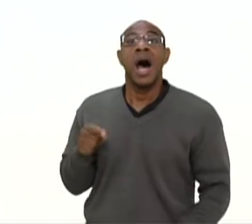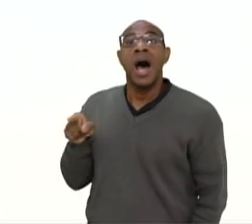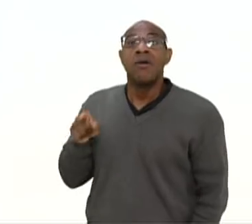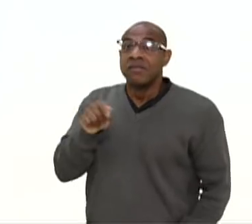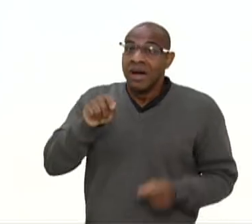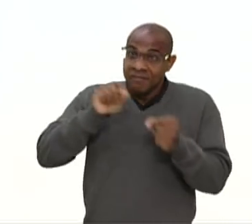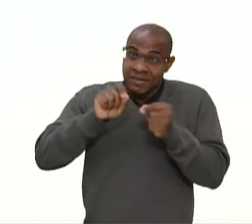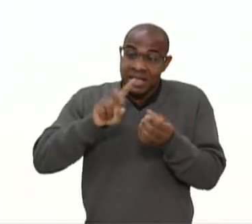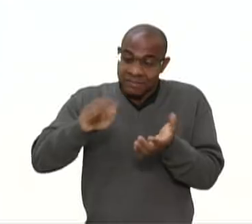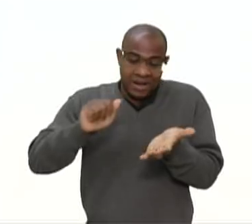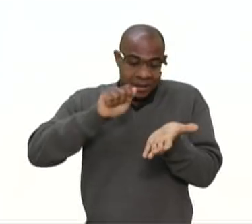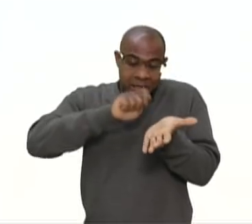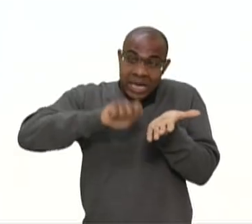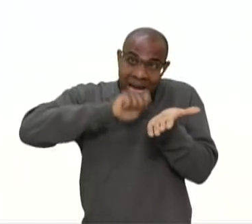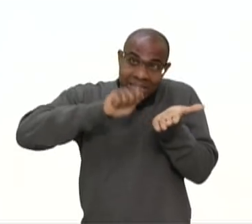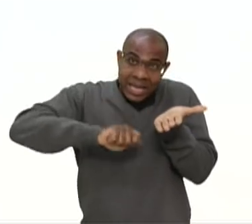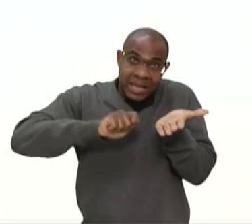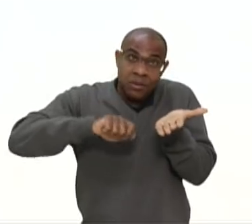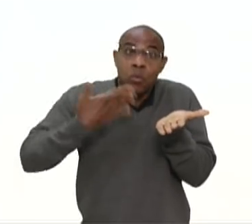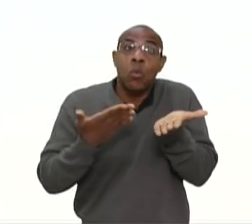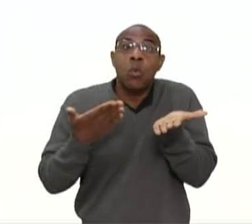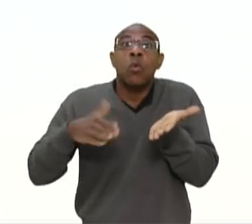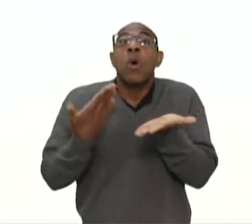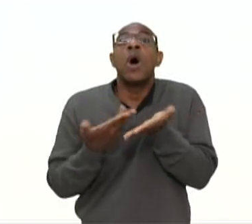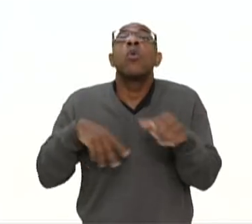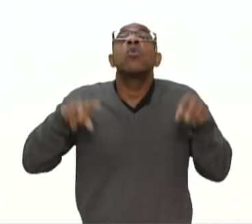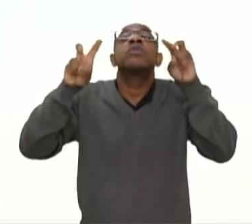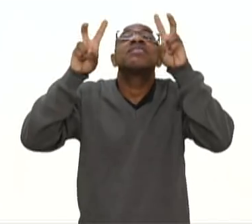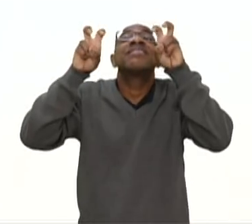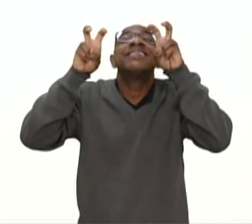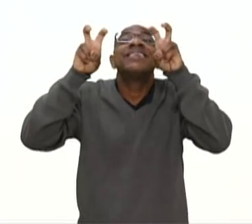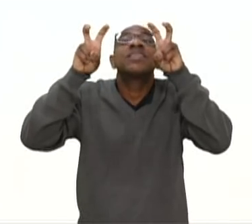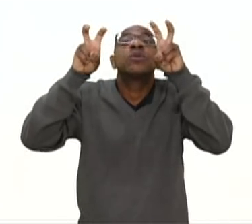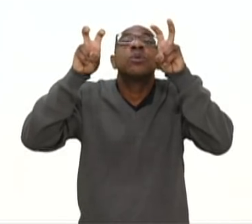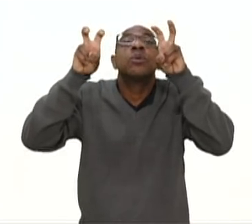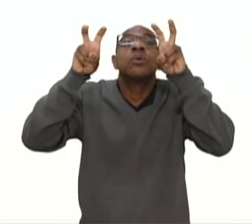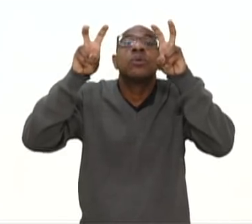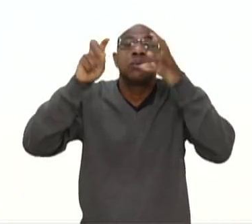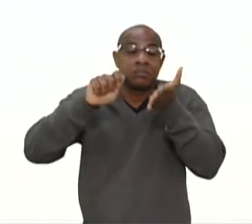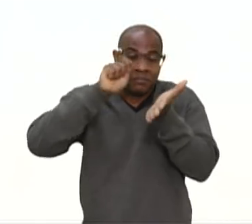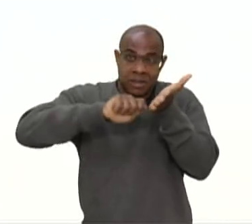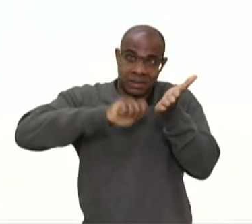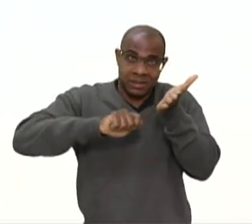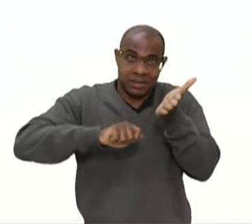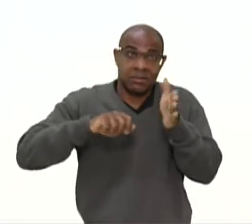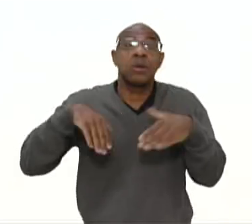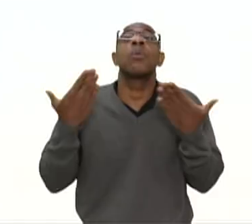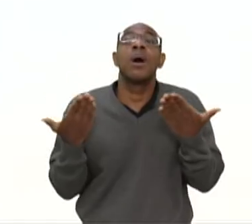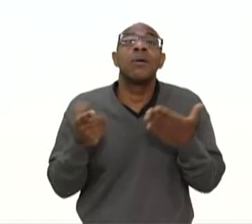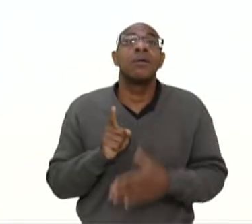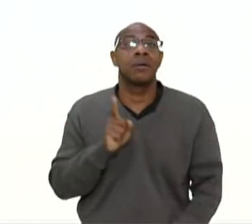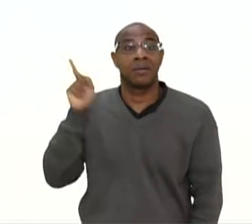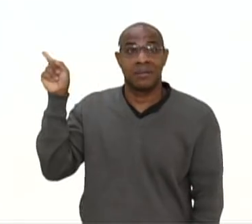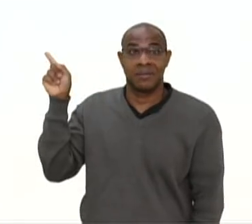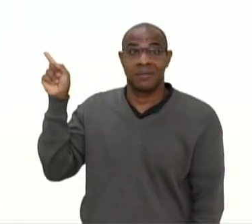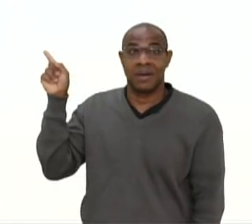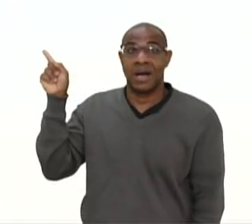no seu caderno qual é o título desse texto. O título desse texto